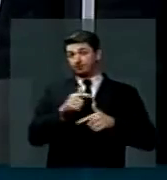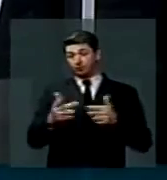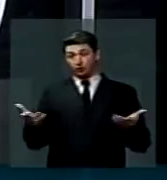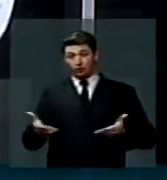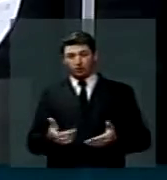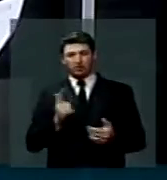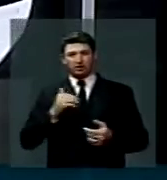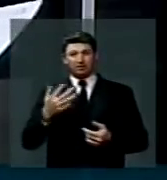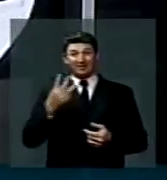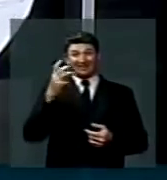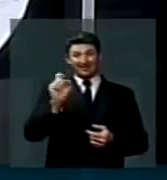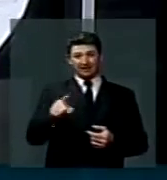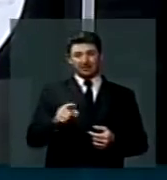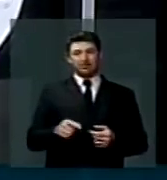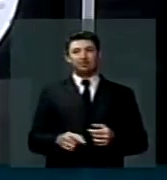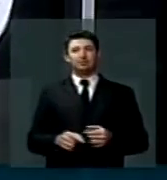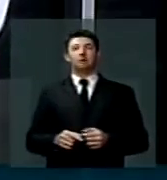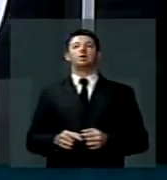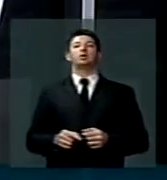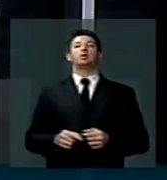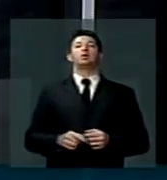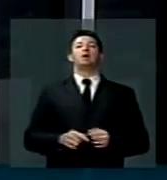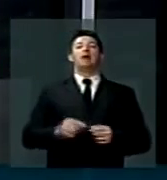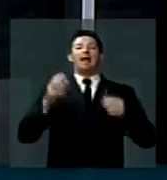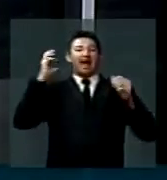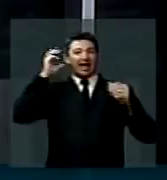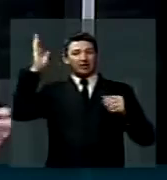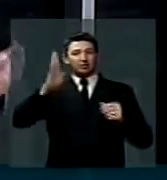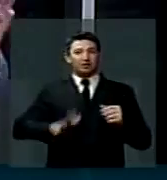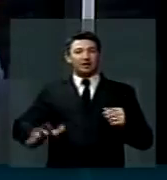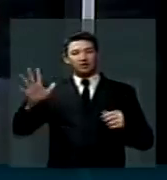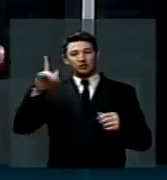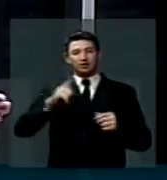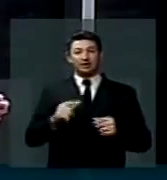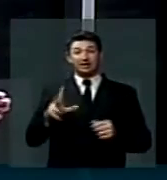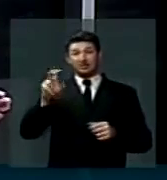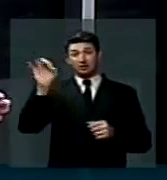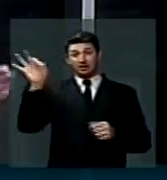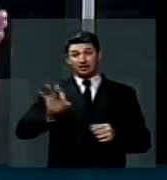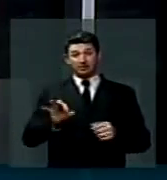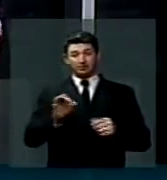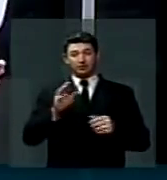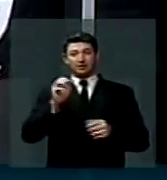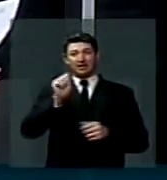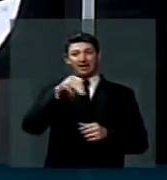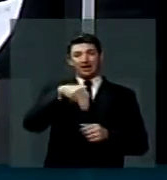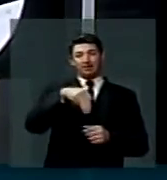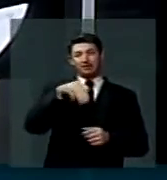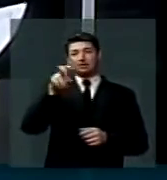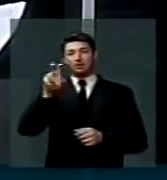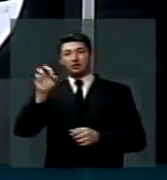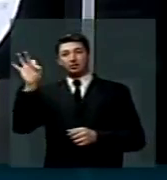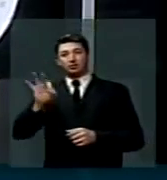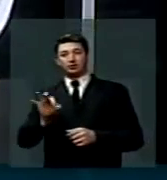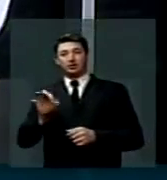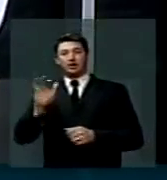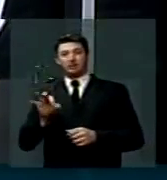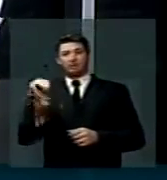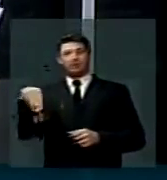atualmente cerca de 3 mil emissoras de rádio, distribuídas aproximadamente em 50% para AM e 50%